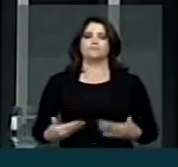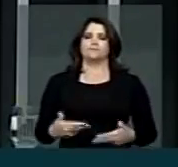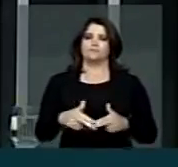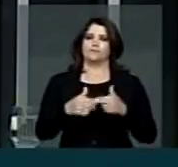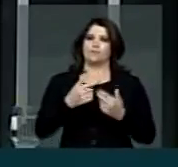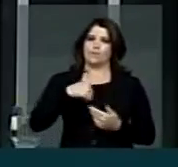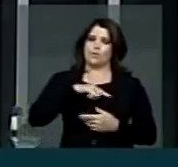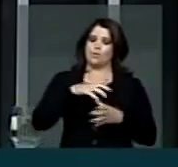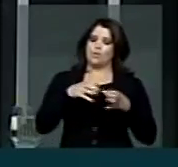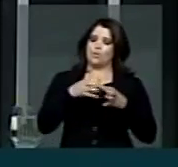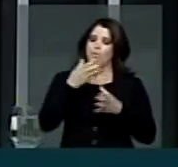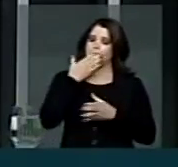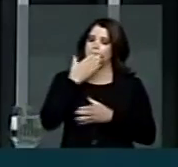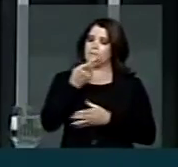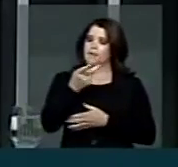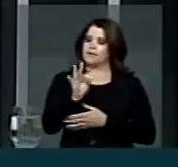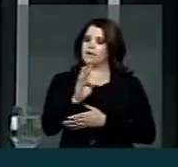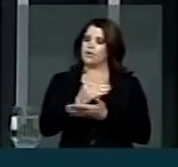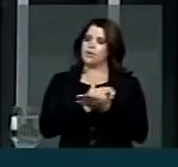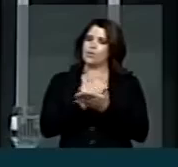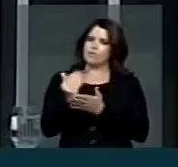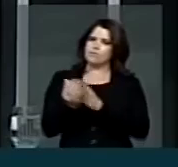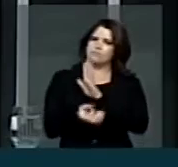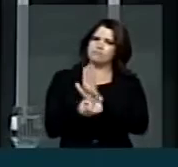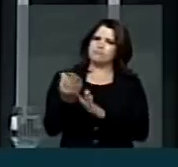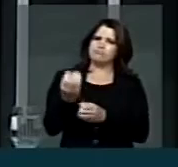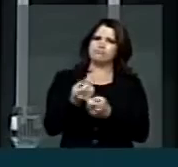nosso partido começou a emergir, trazendo